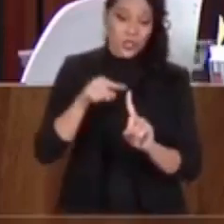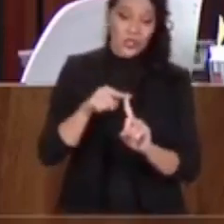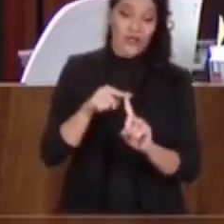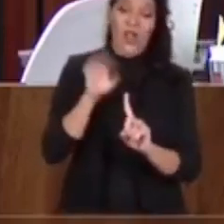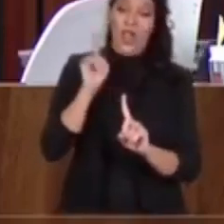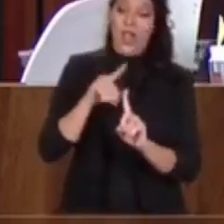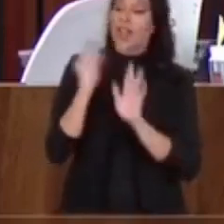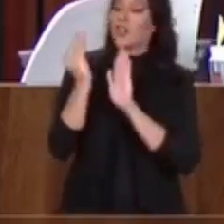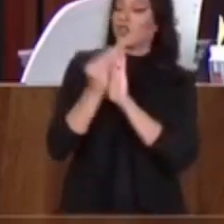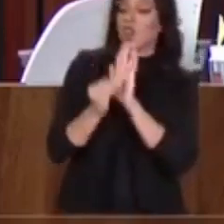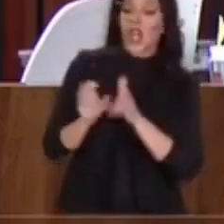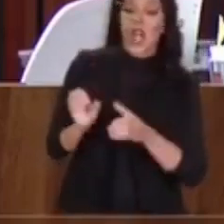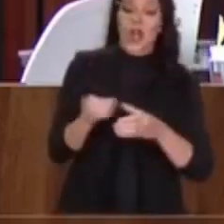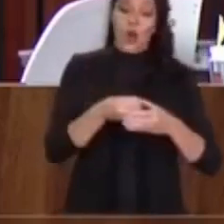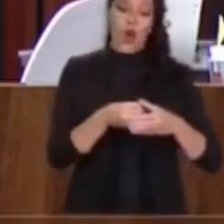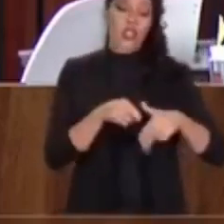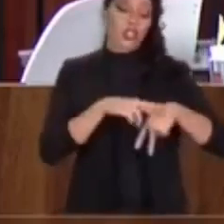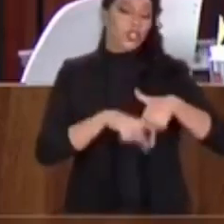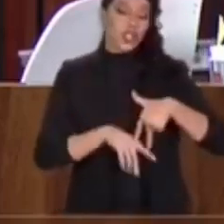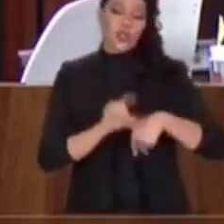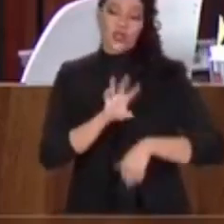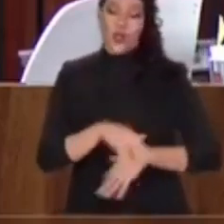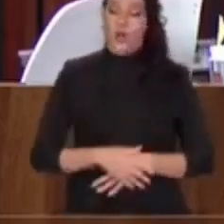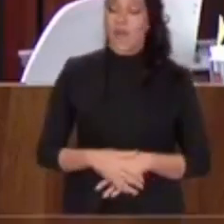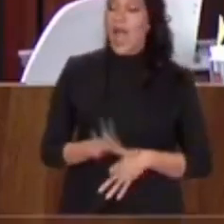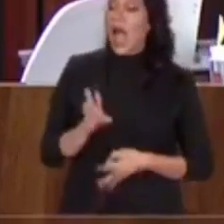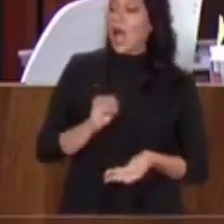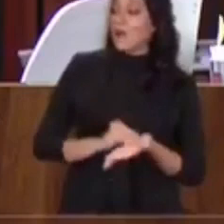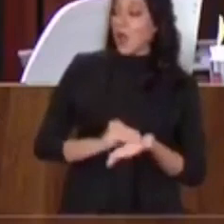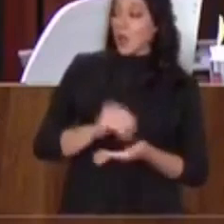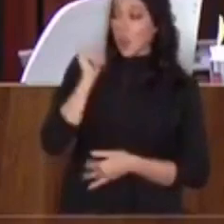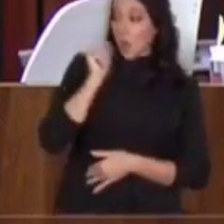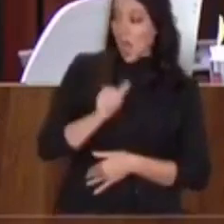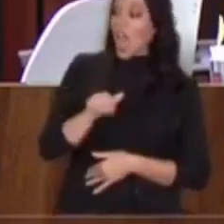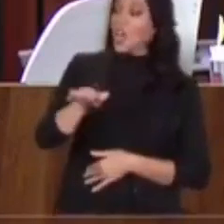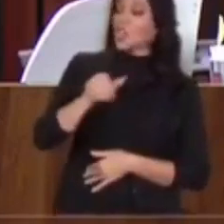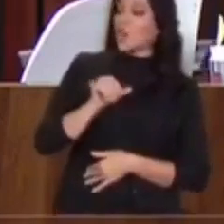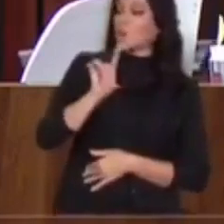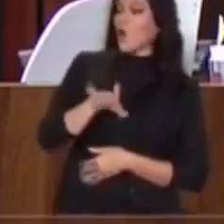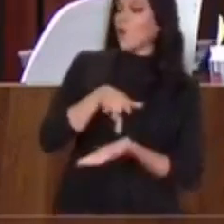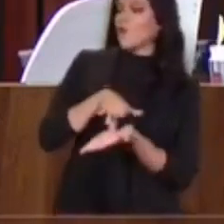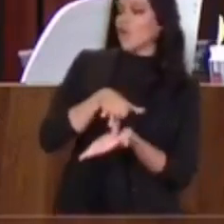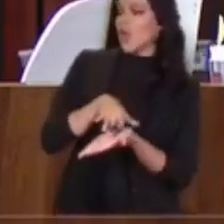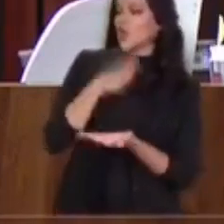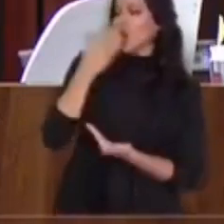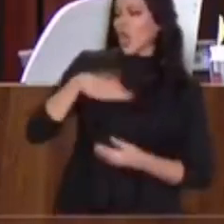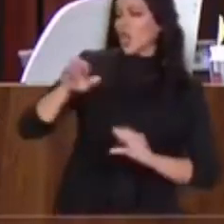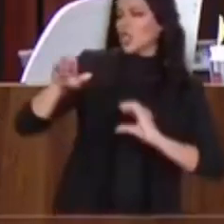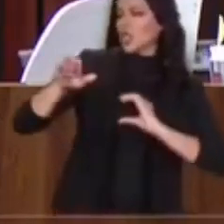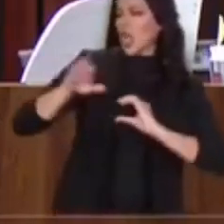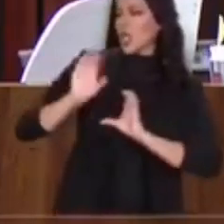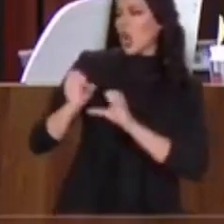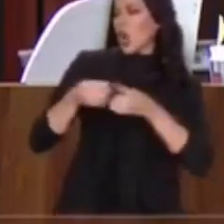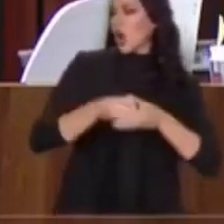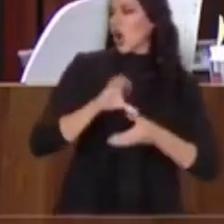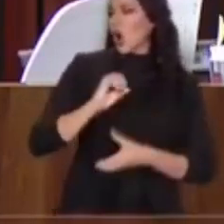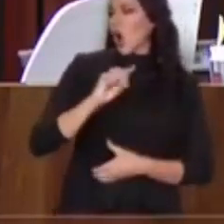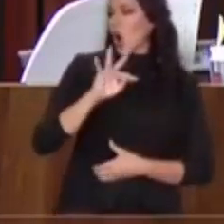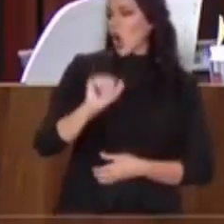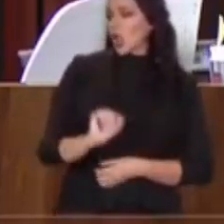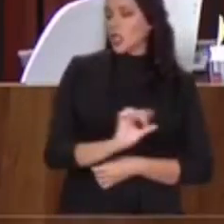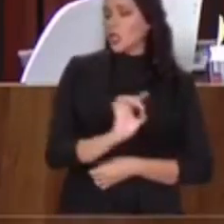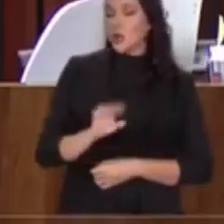de preencher a cota de gênero sem realmente querer disputar a